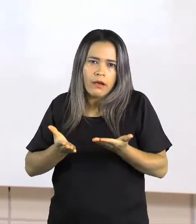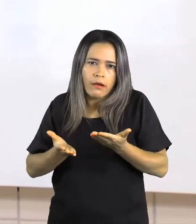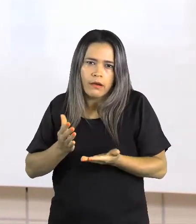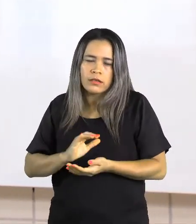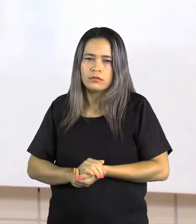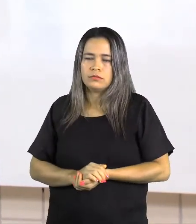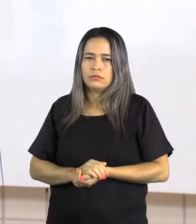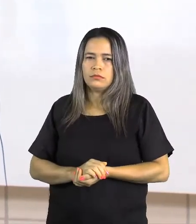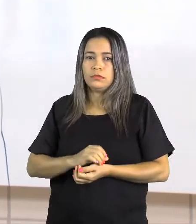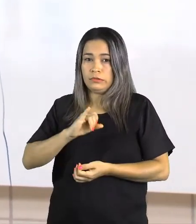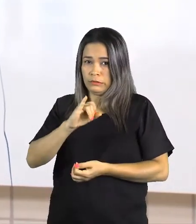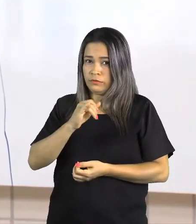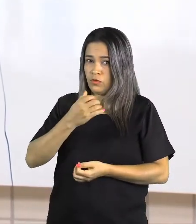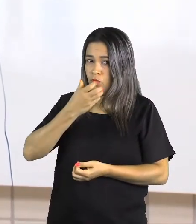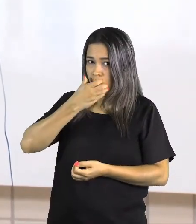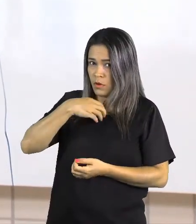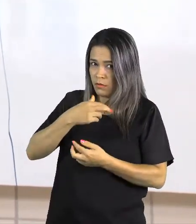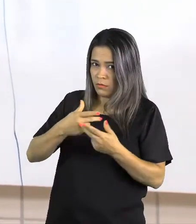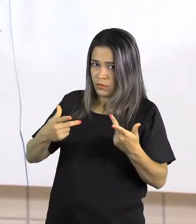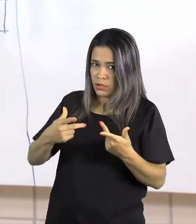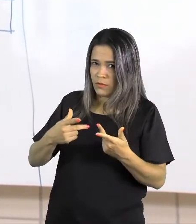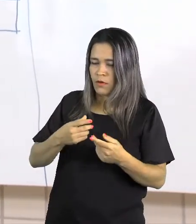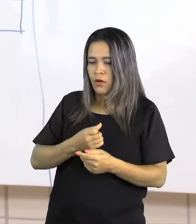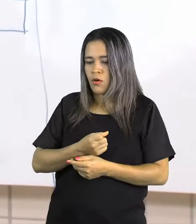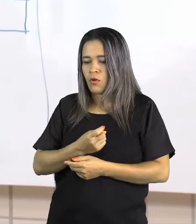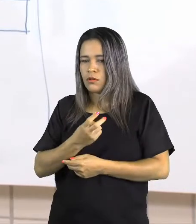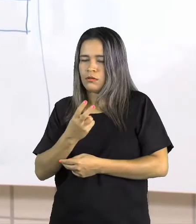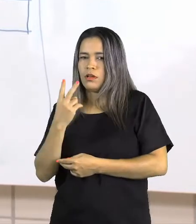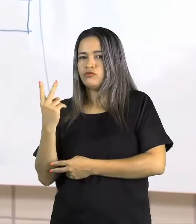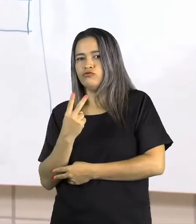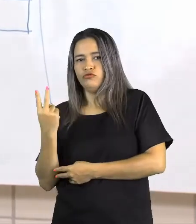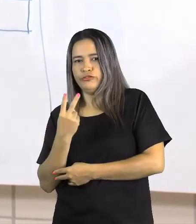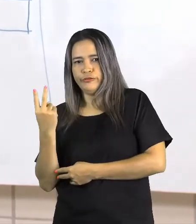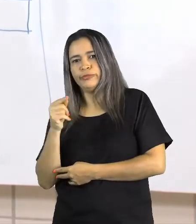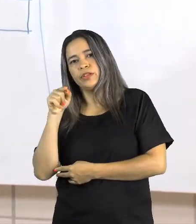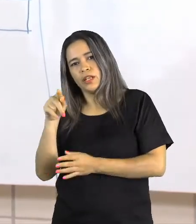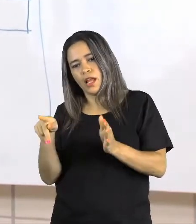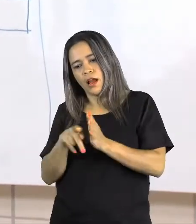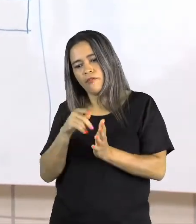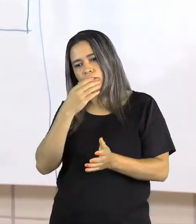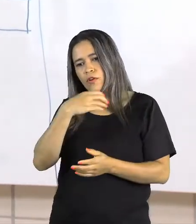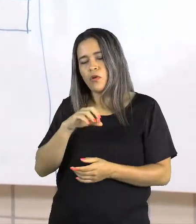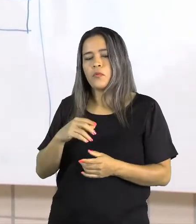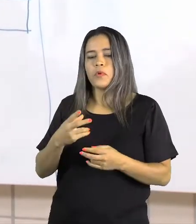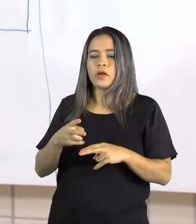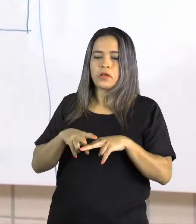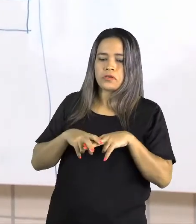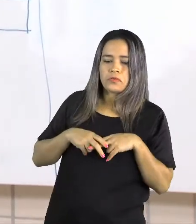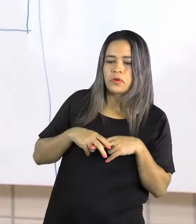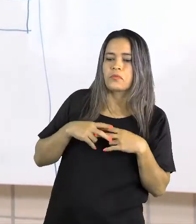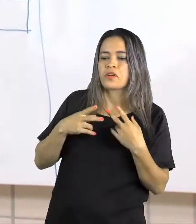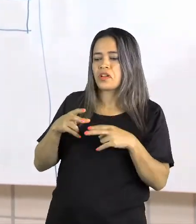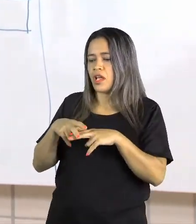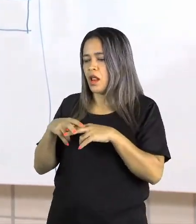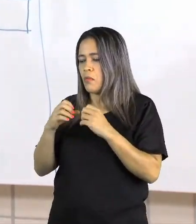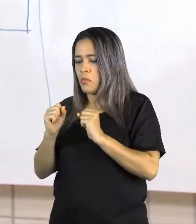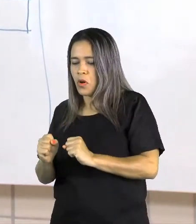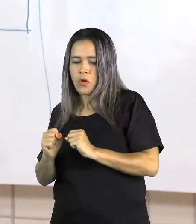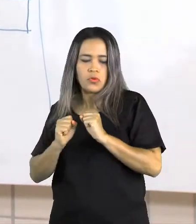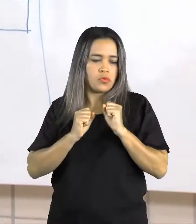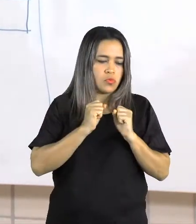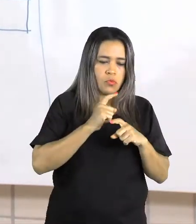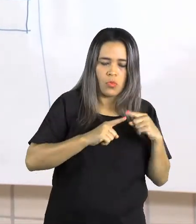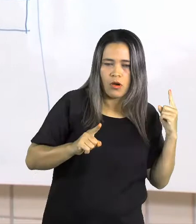vai colocar a quantidade de vitaminas daquela fruta, para que ele serve, para que ela não serve, certo?